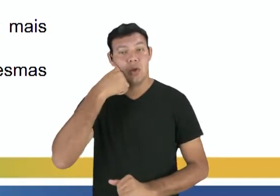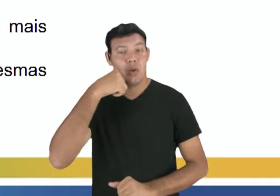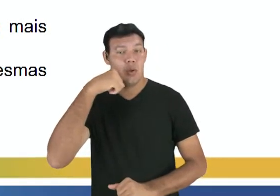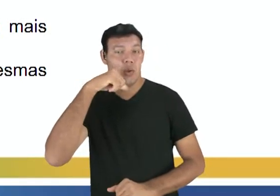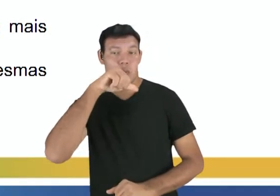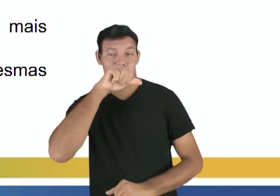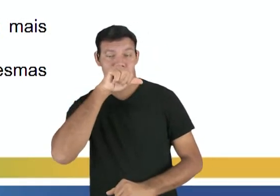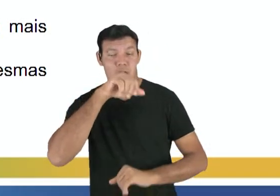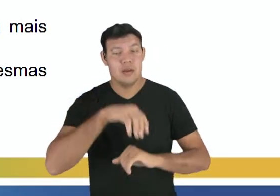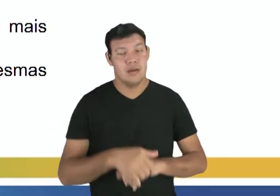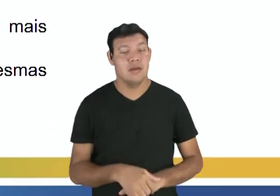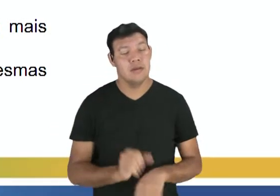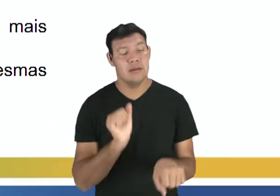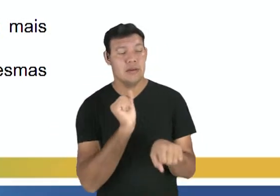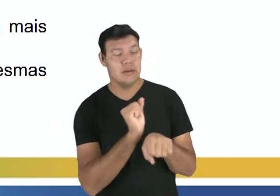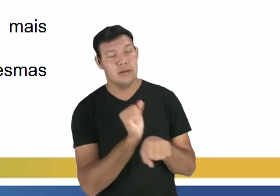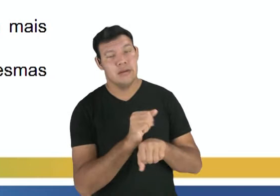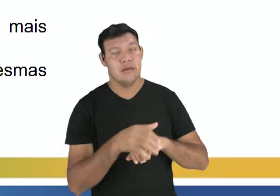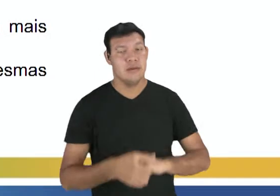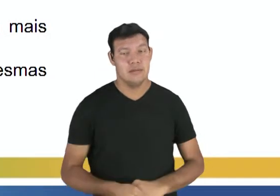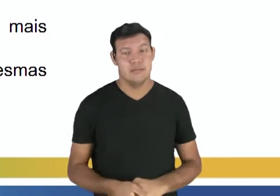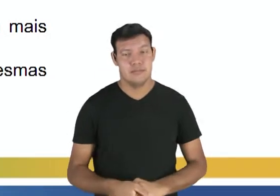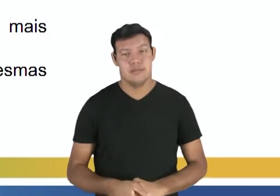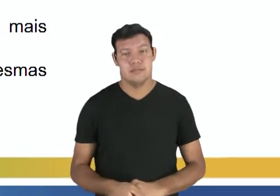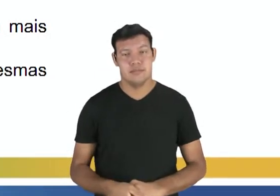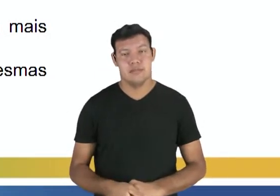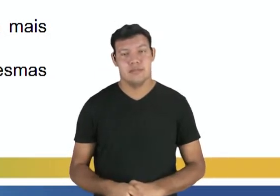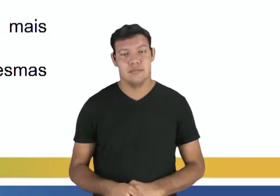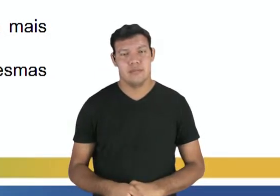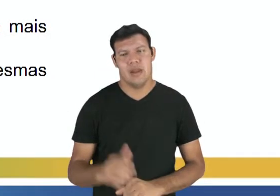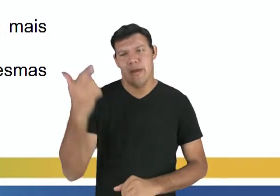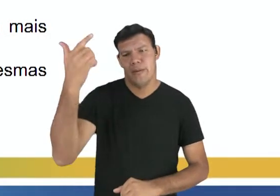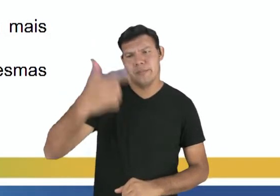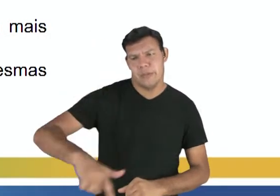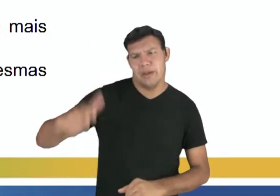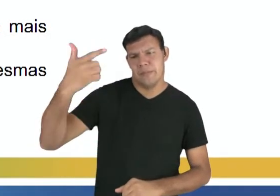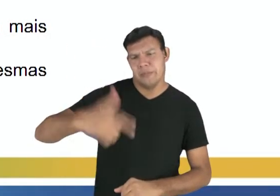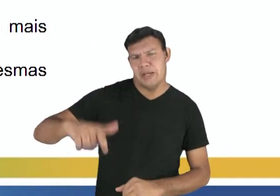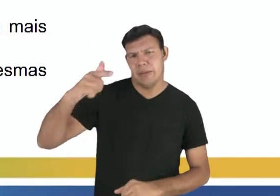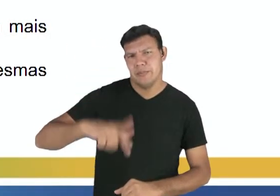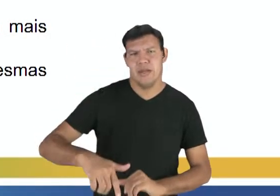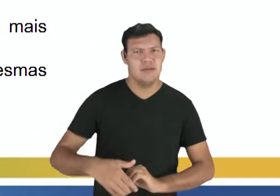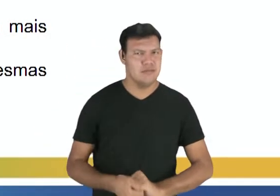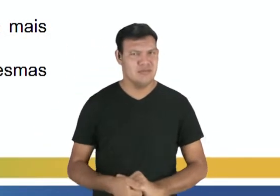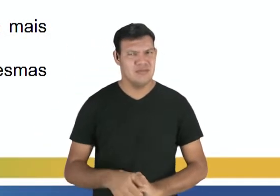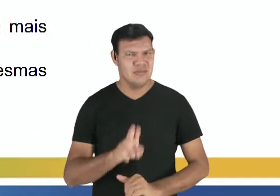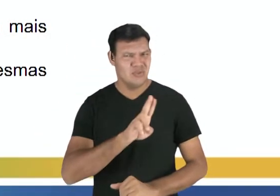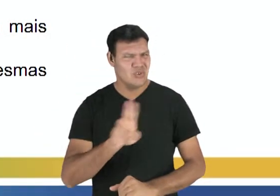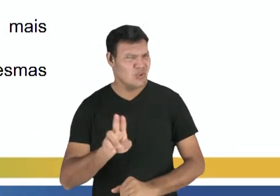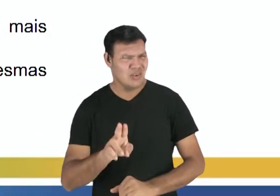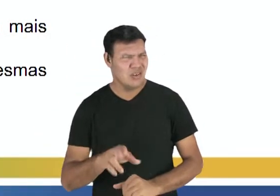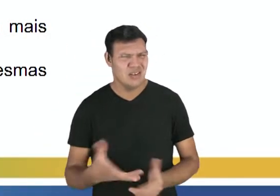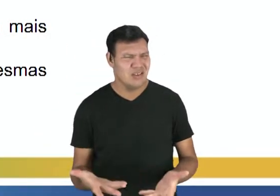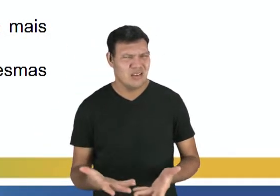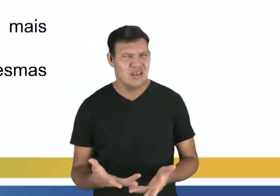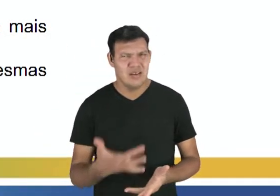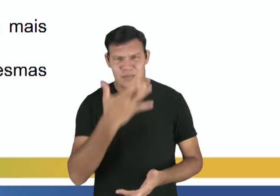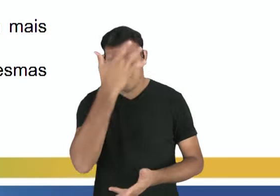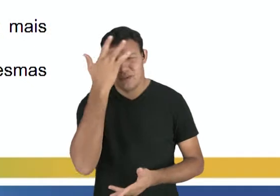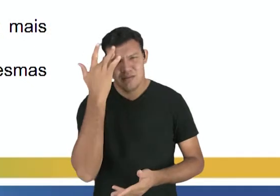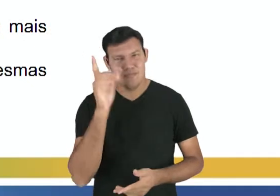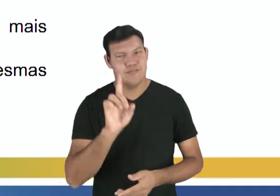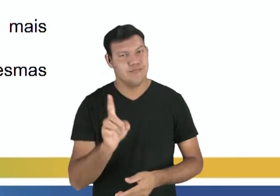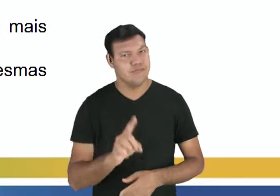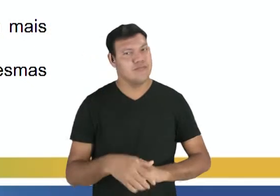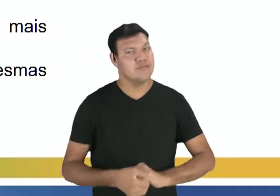senhora, mãe, o João está esperando. Você não repete, geralmente, duas vezes, né, o nome de uma